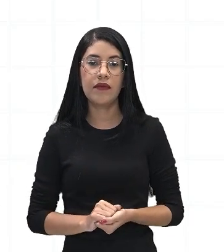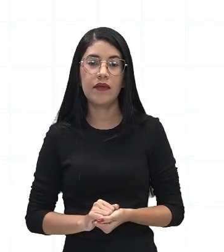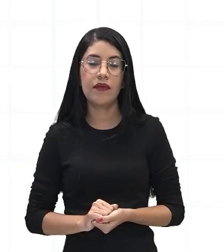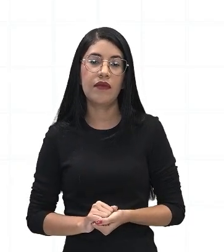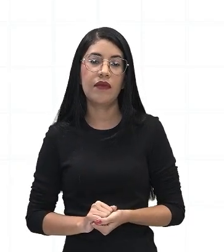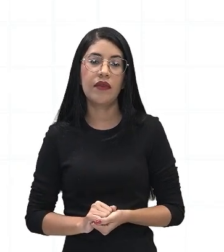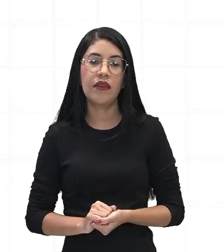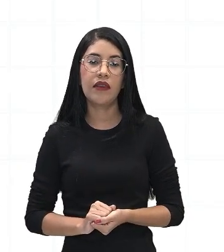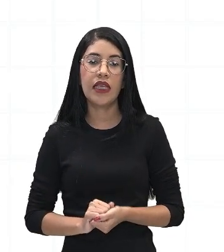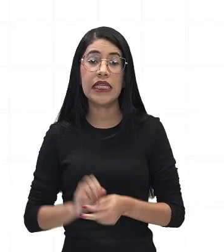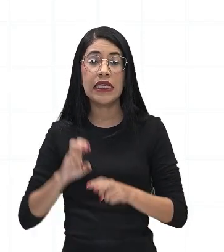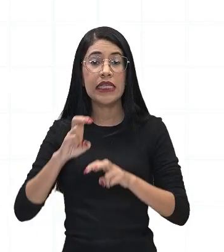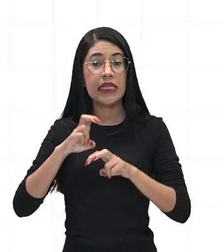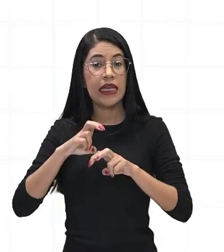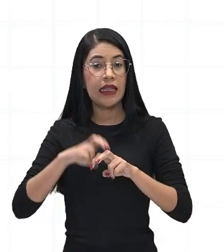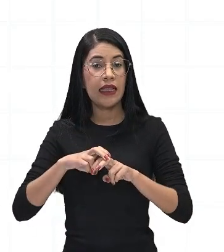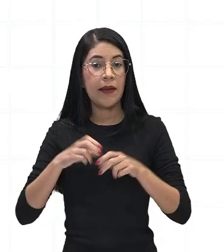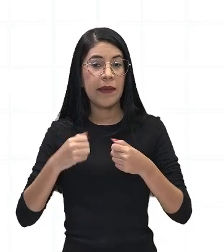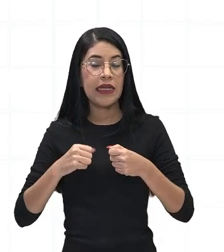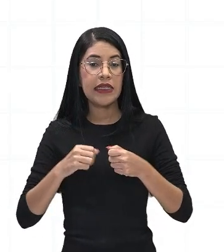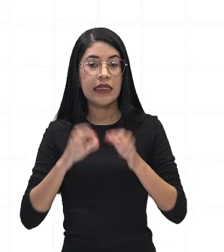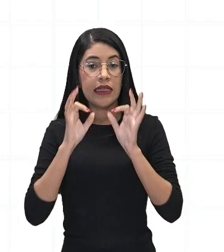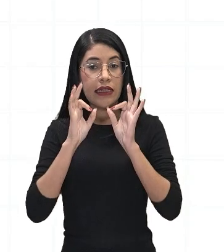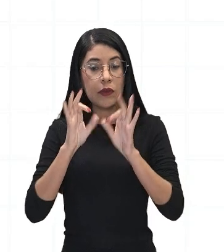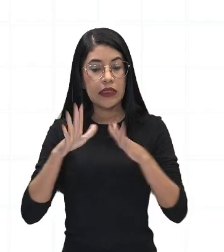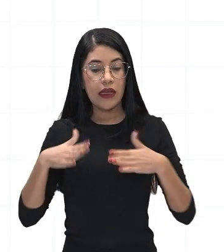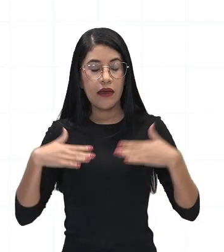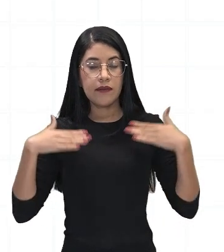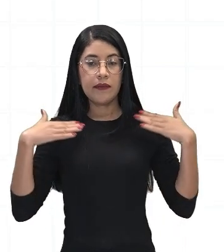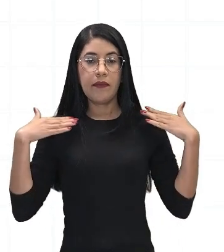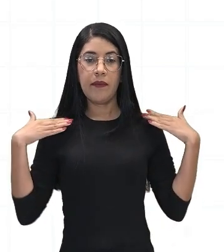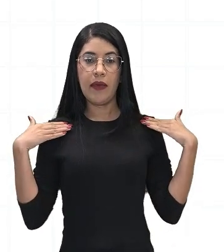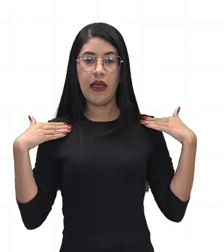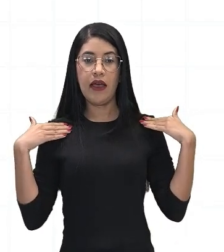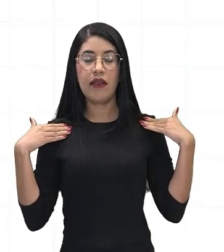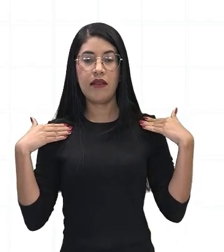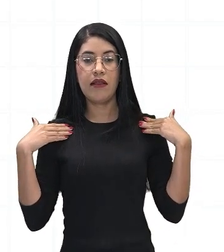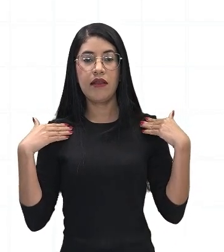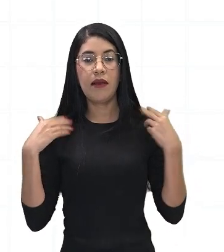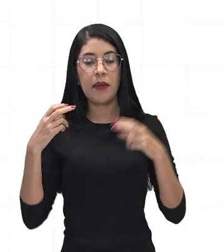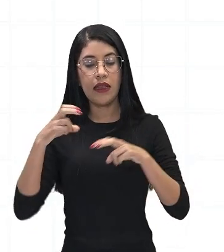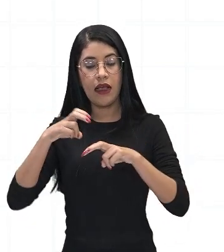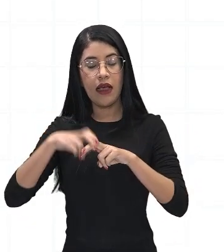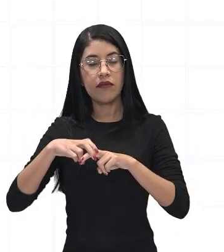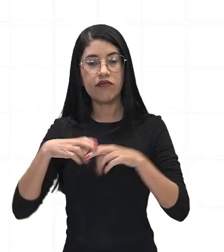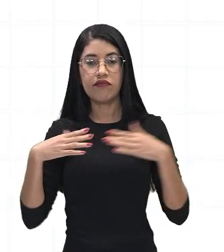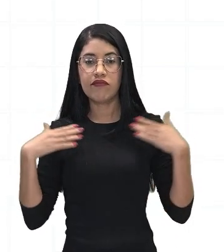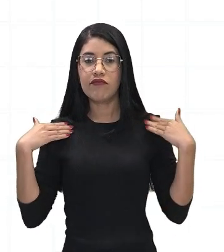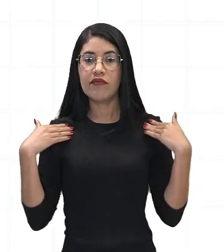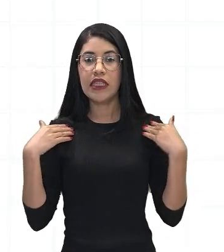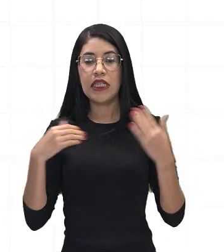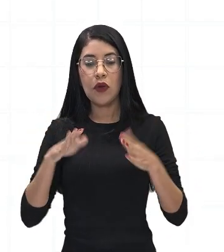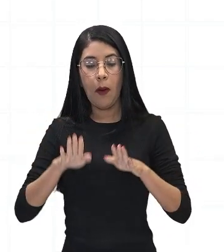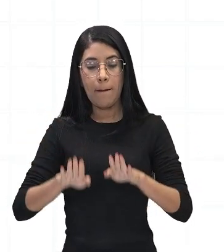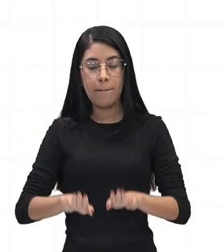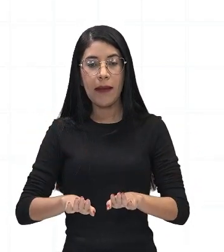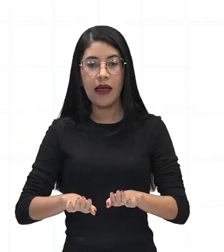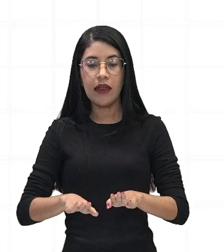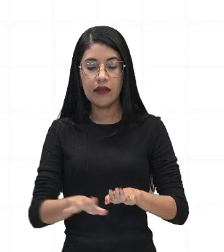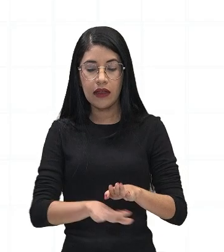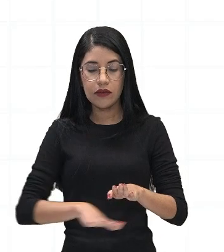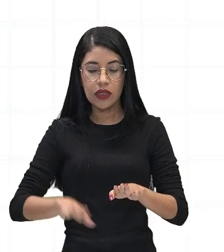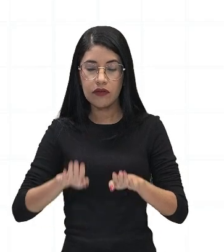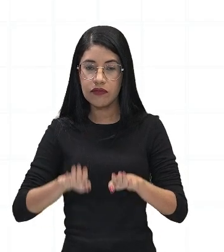Ao sentar-se, observe se a coluna está reta, se as costas estão apoiadas no encosto da cadeira e se os pés estão apoiados no